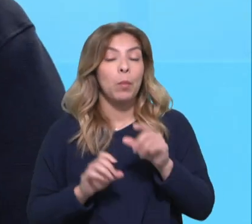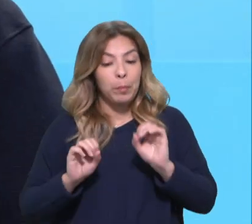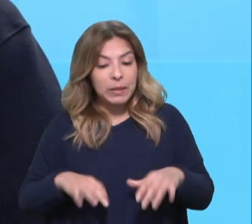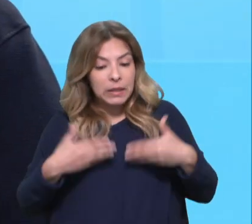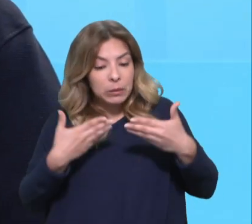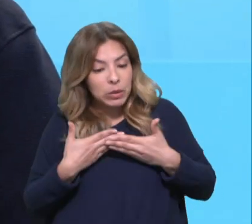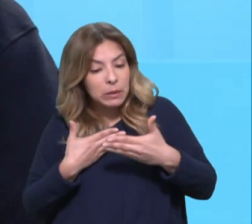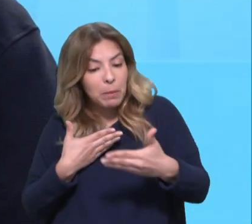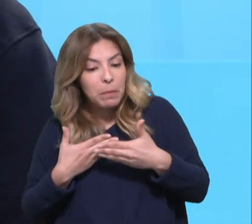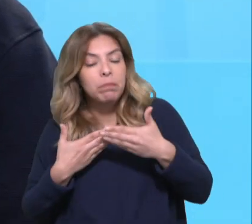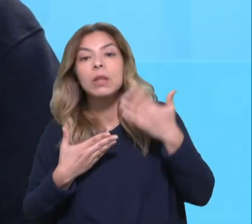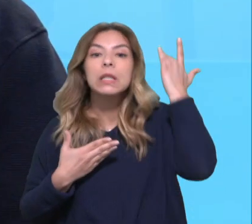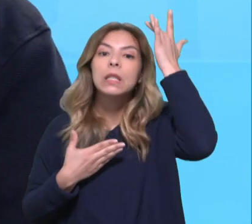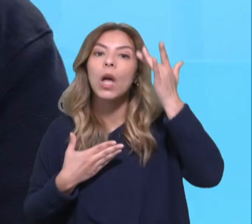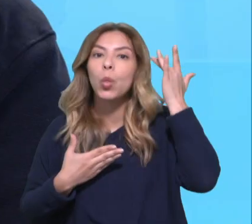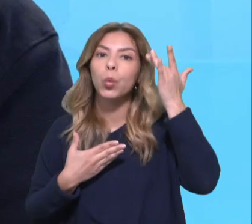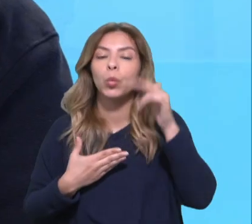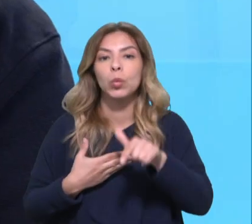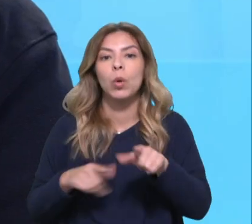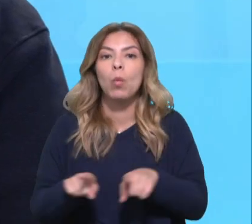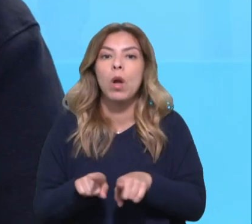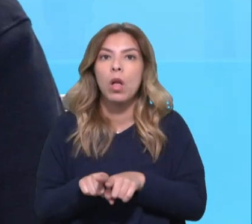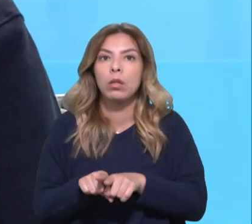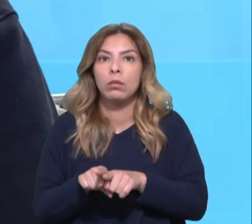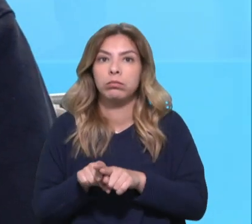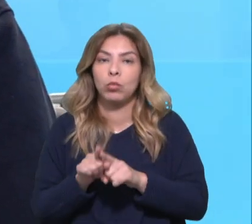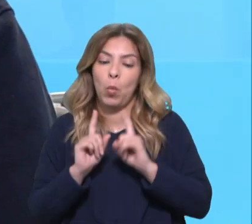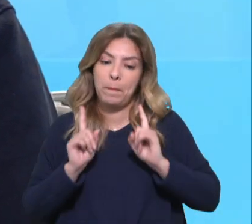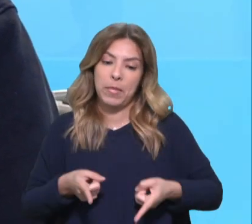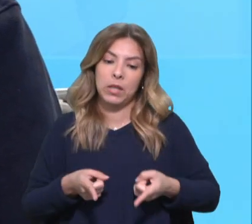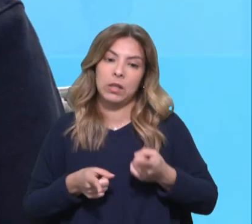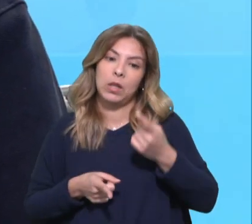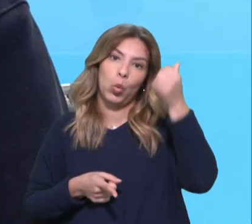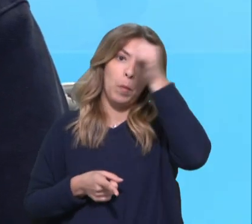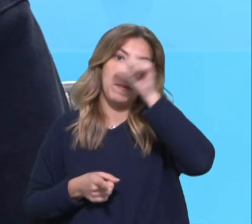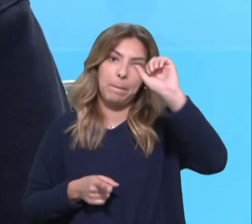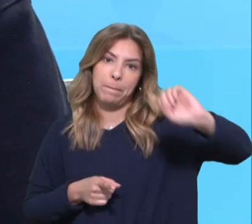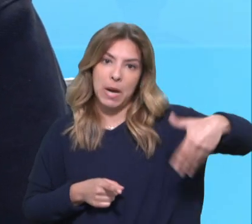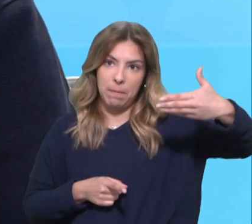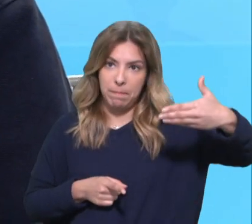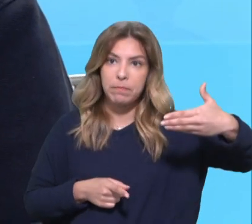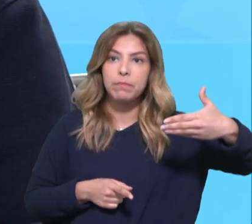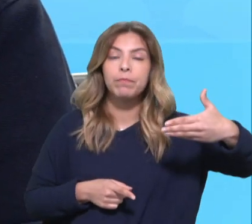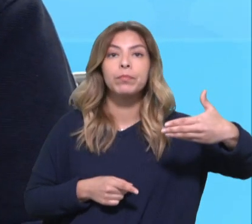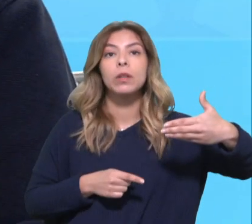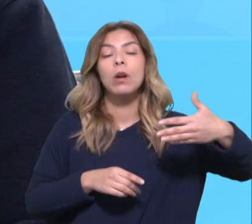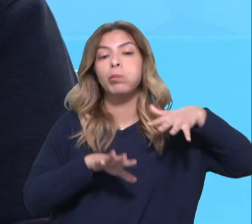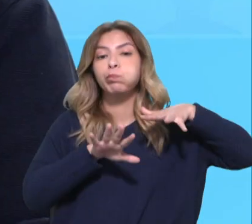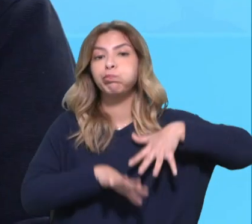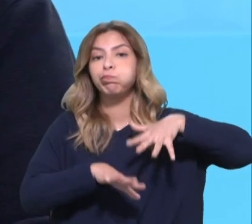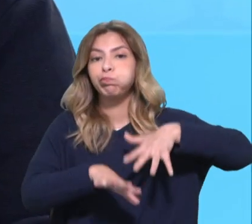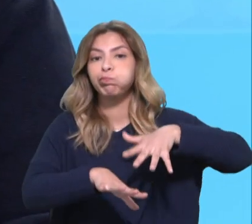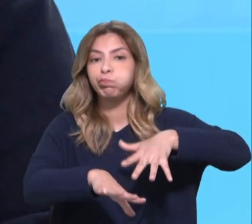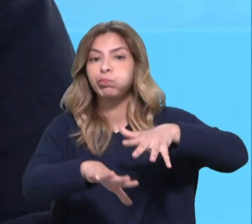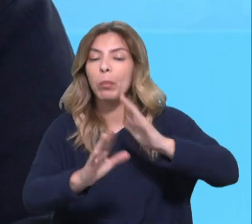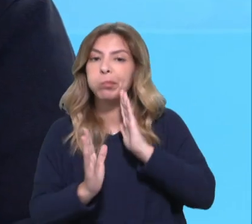Semana Santa começa no primeiro domingo da Quaresma, inicia sempre com a procissão penitencial